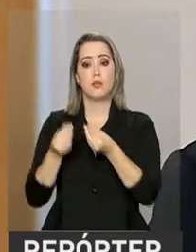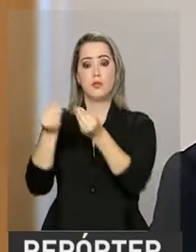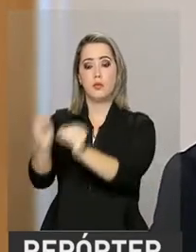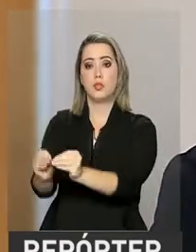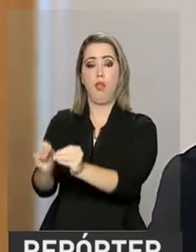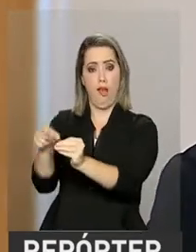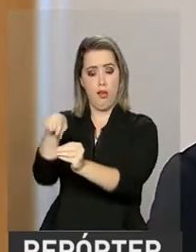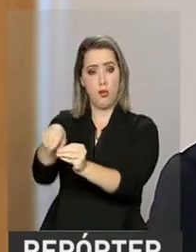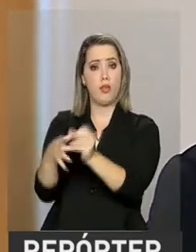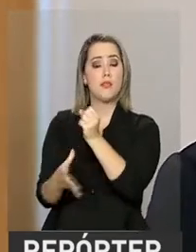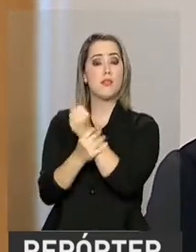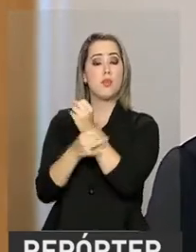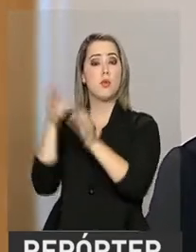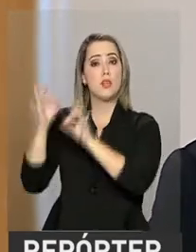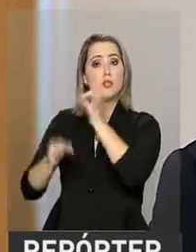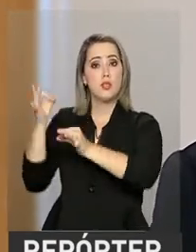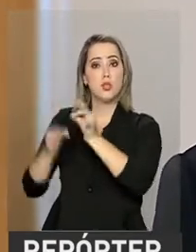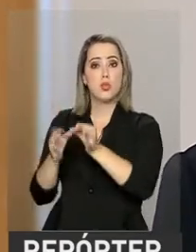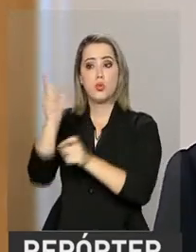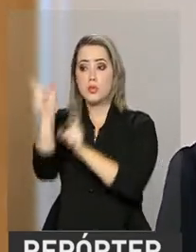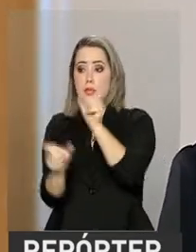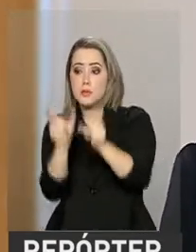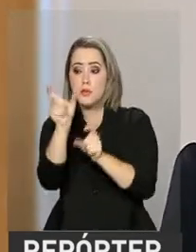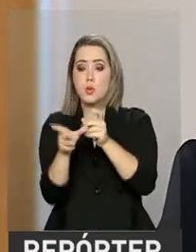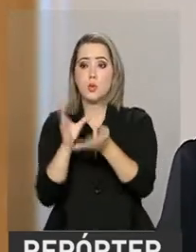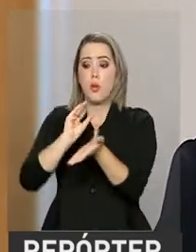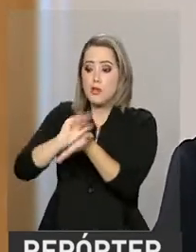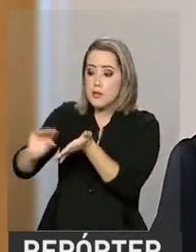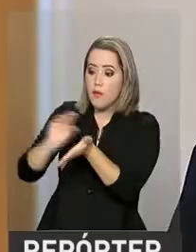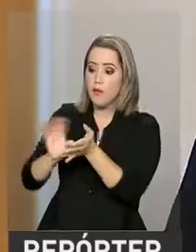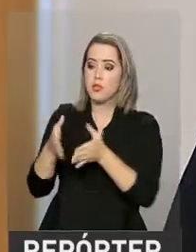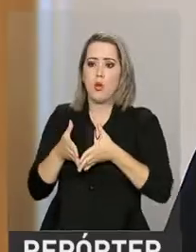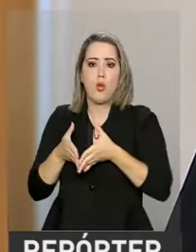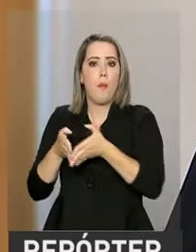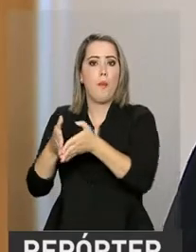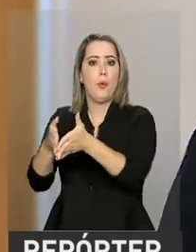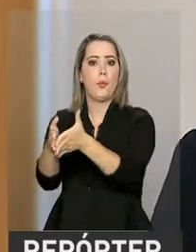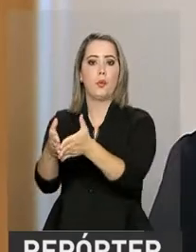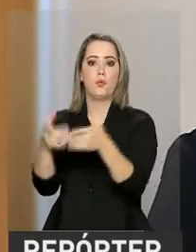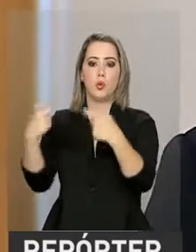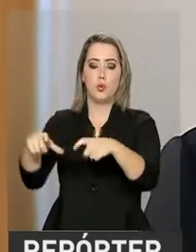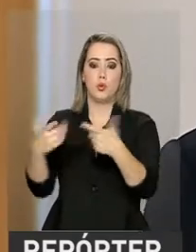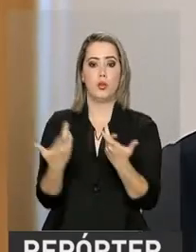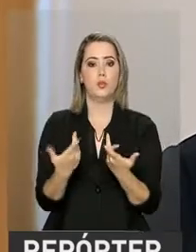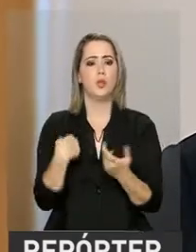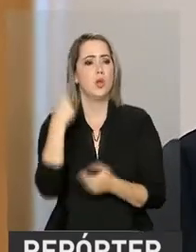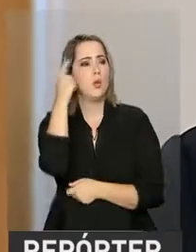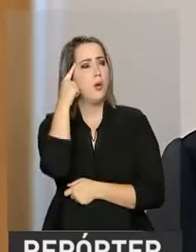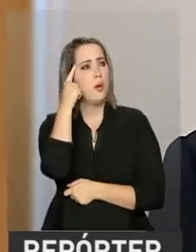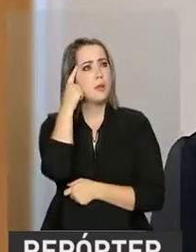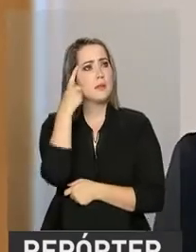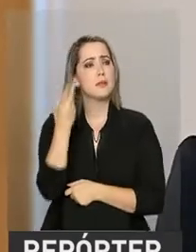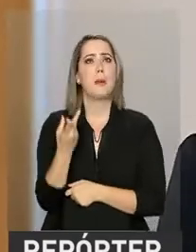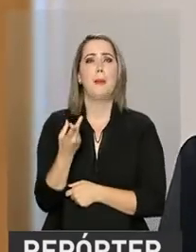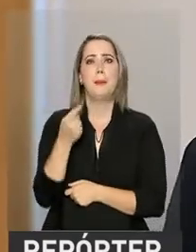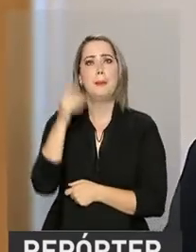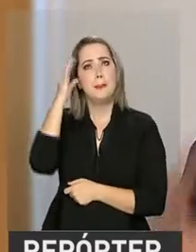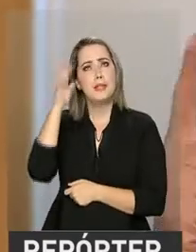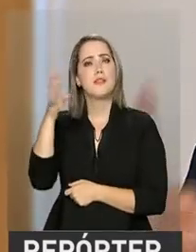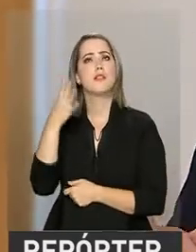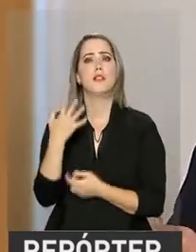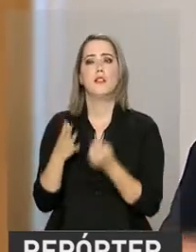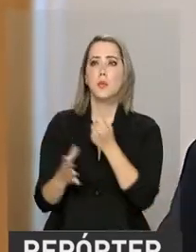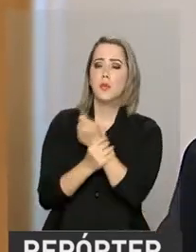segurança jurídica aos investidores do setor portuário e quando pensamos nos investimentos nós pensamos na